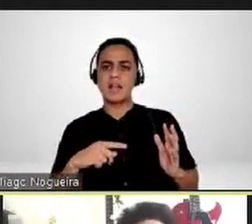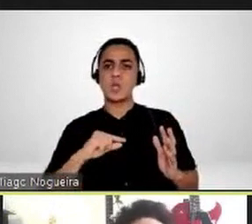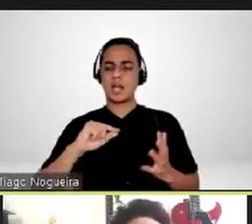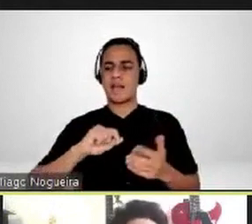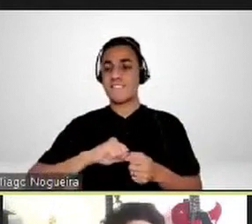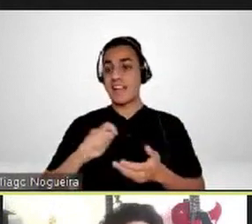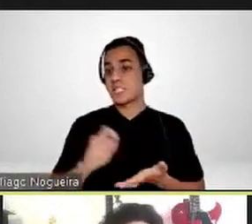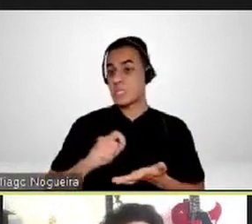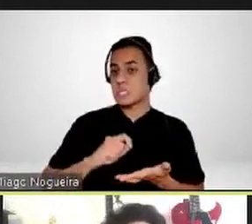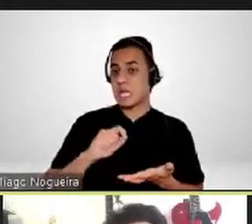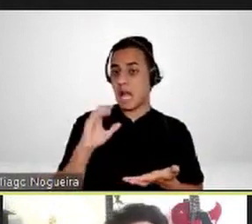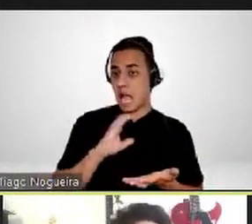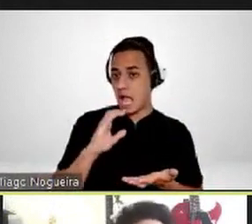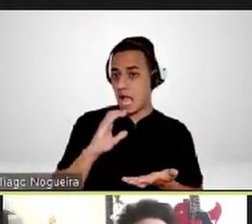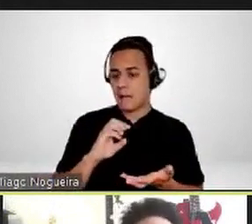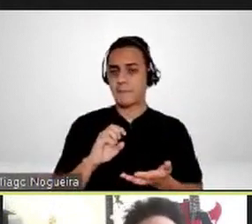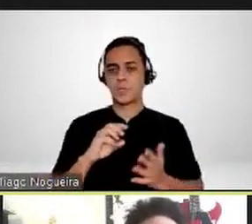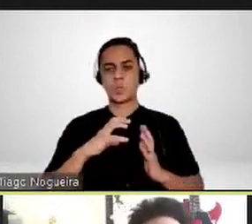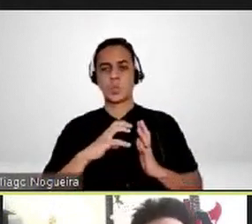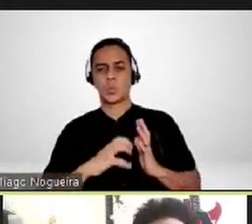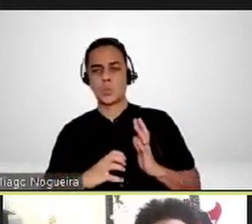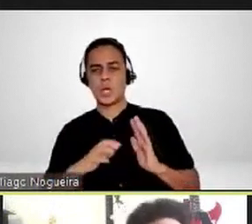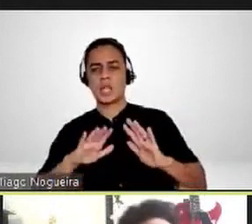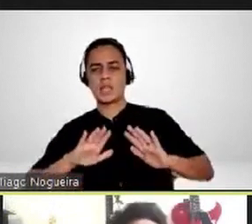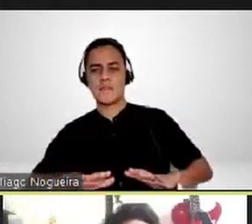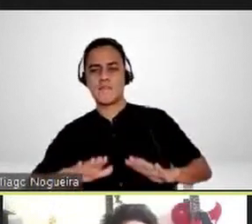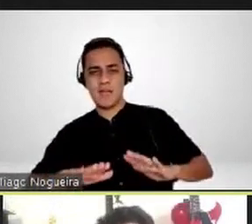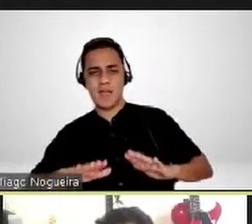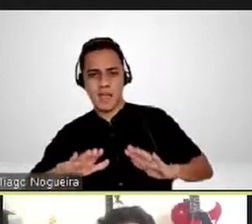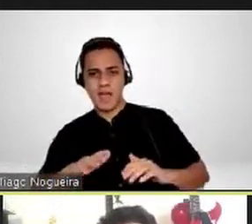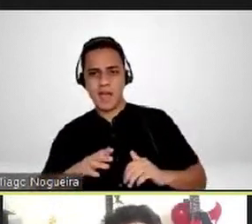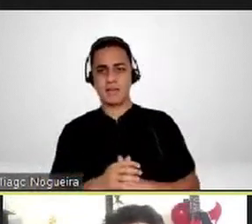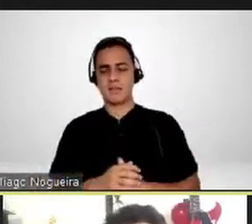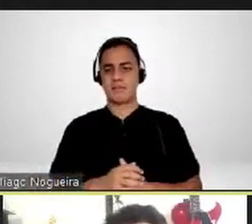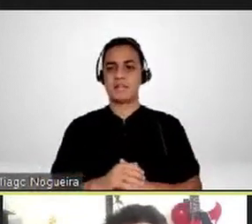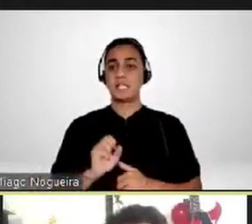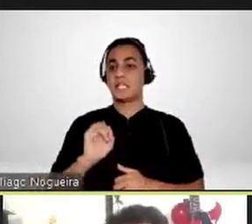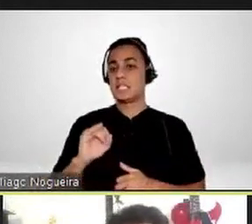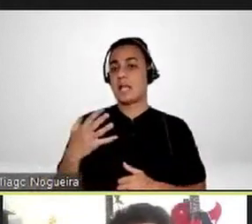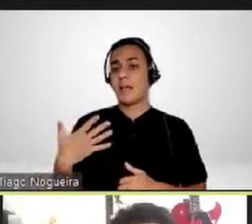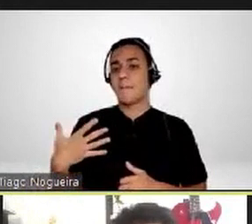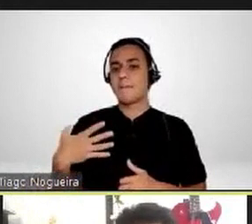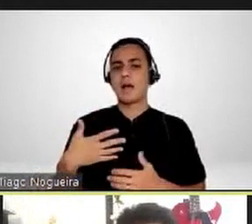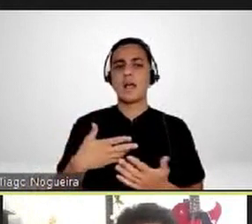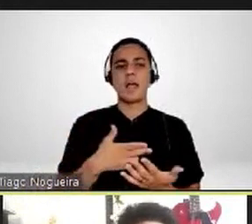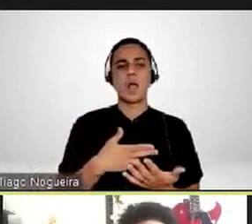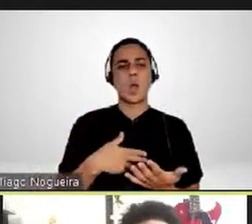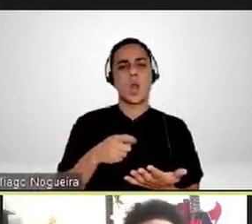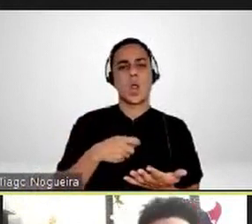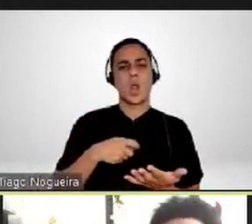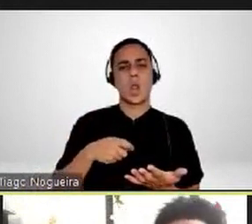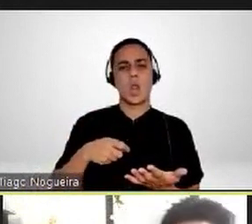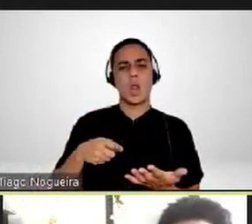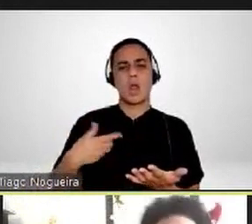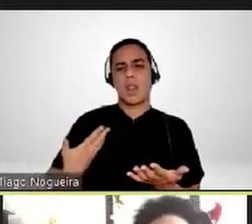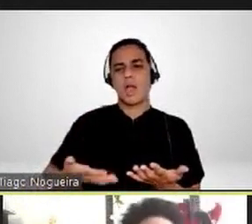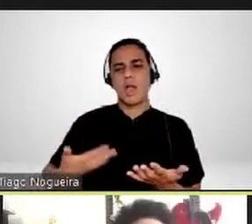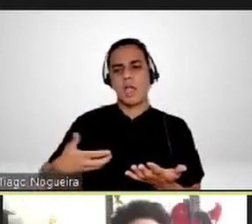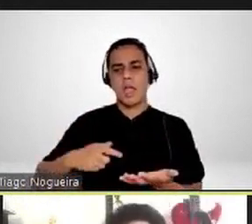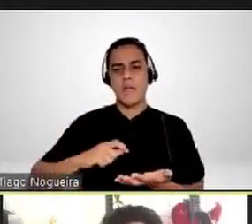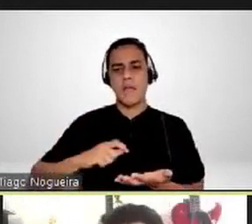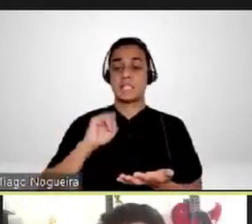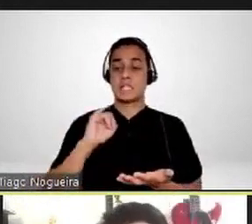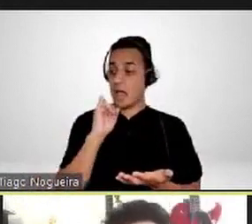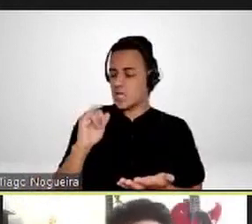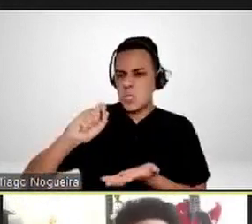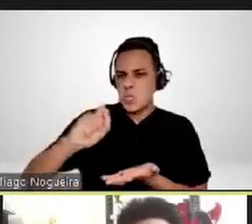rápido, quem faz devagar, quem tem mais peso na mão, mão mais leve. Tudo isso, por mais que você fale, não aperta tanto e tal,